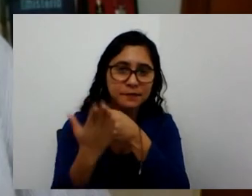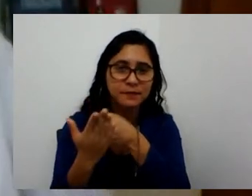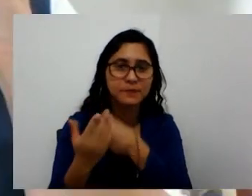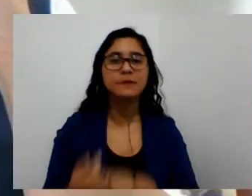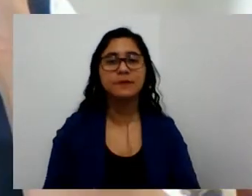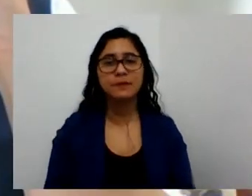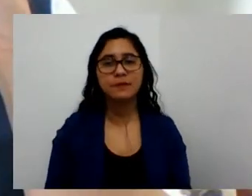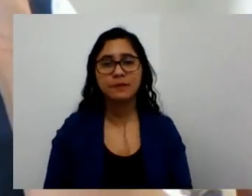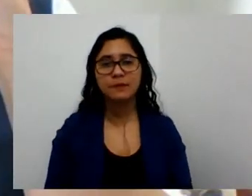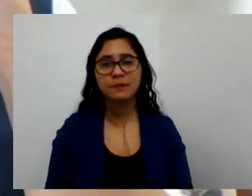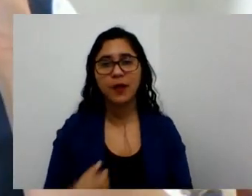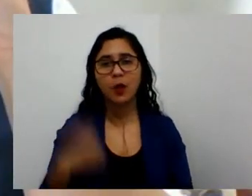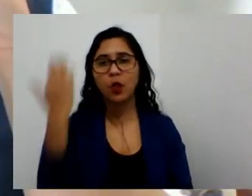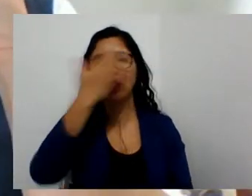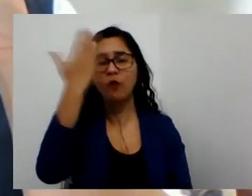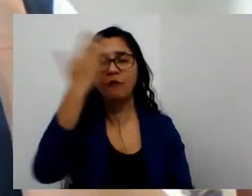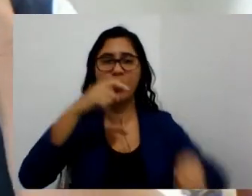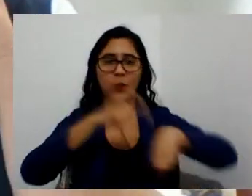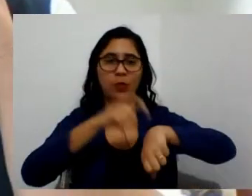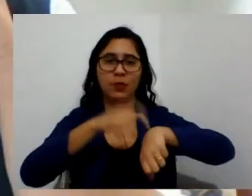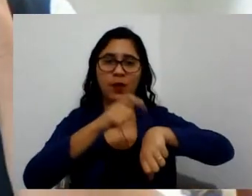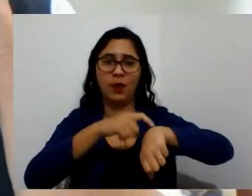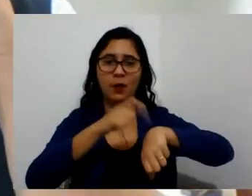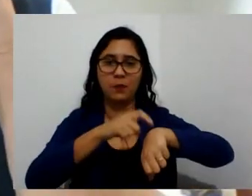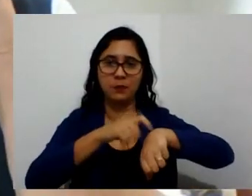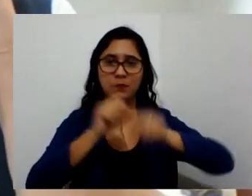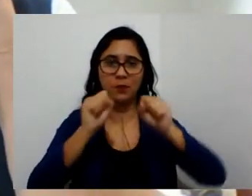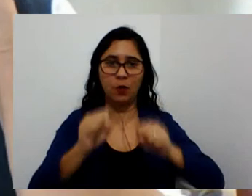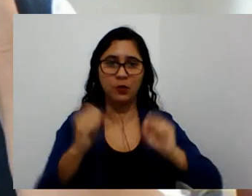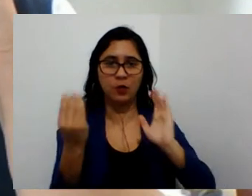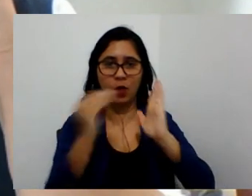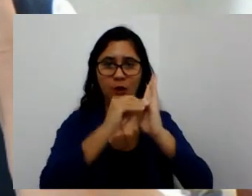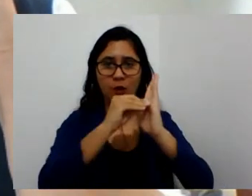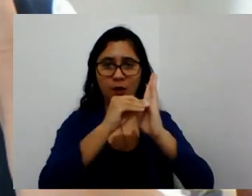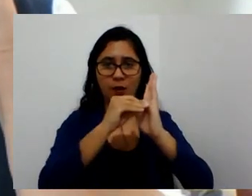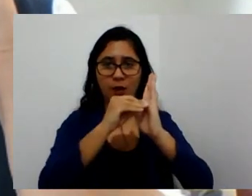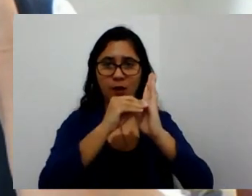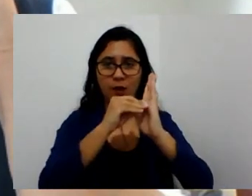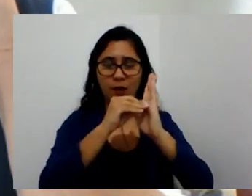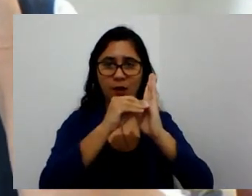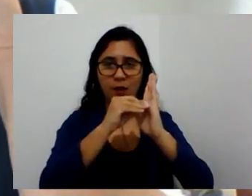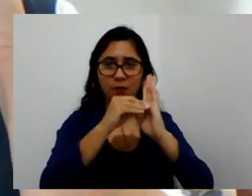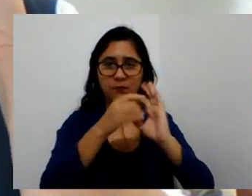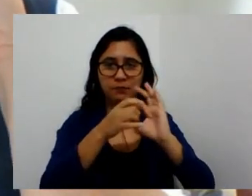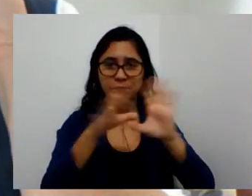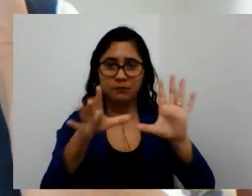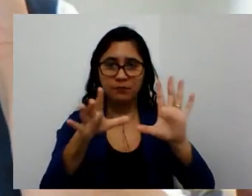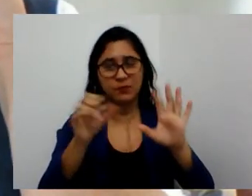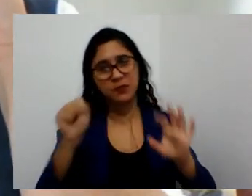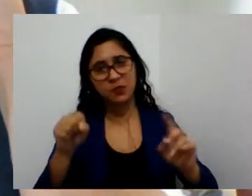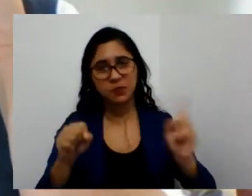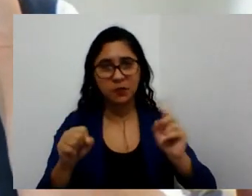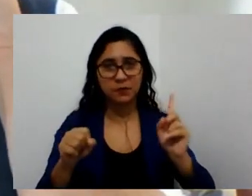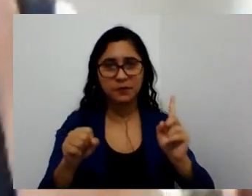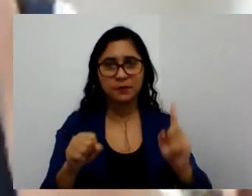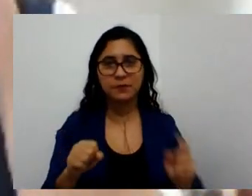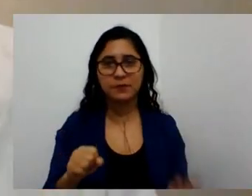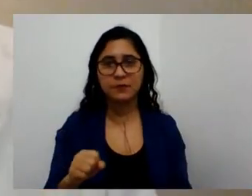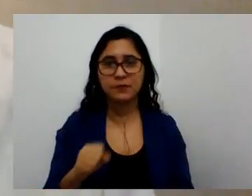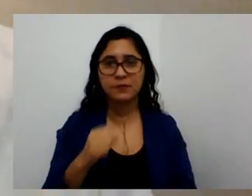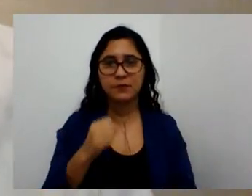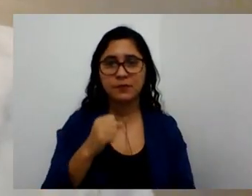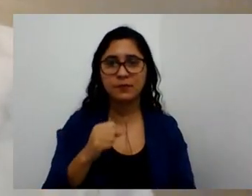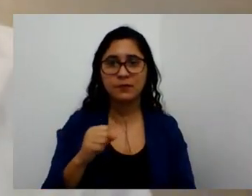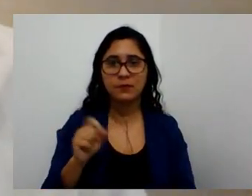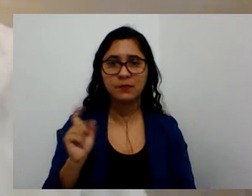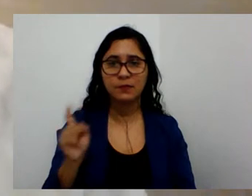Eu não estou vendo o cronômetro também. Será possível colocar disponível ou não? Professora,